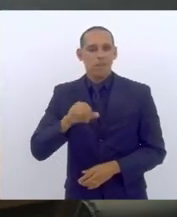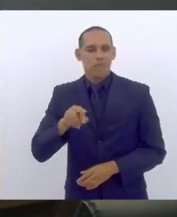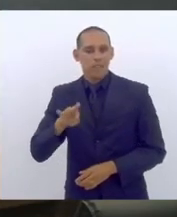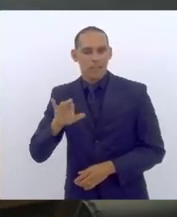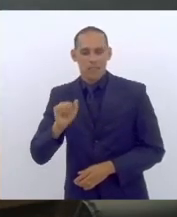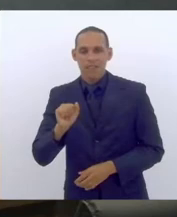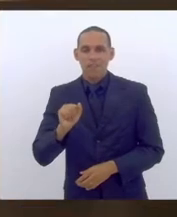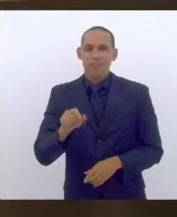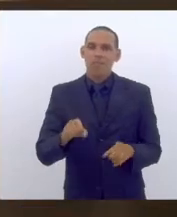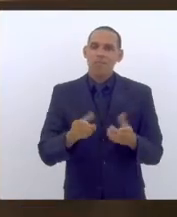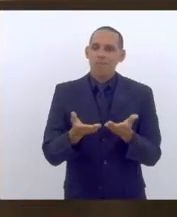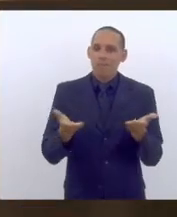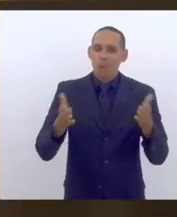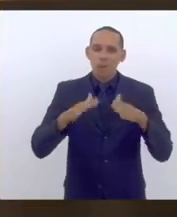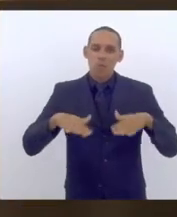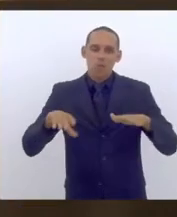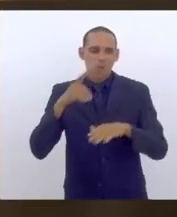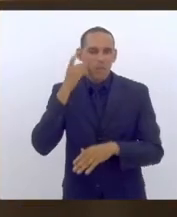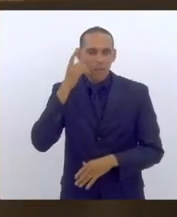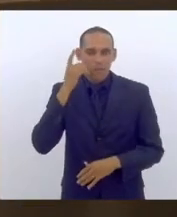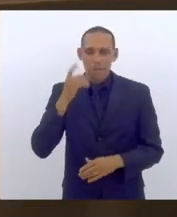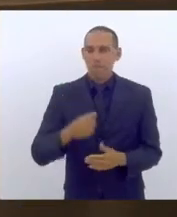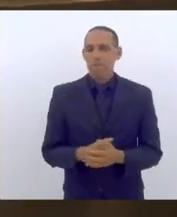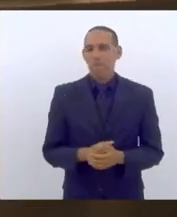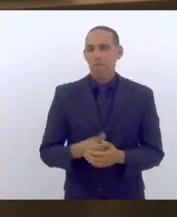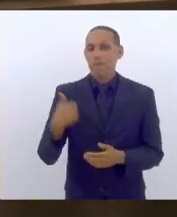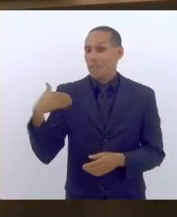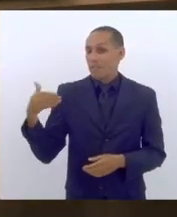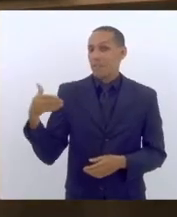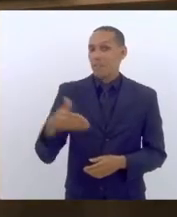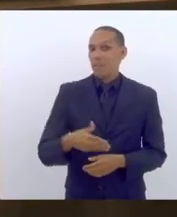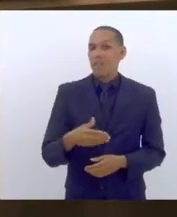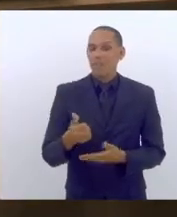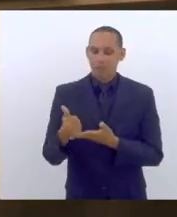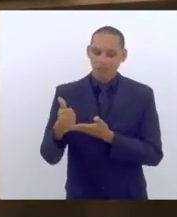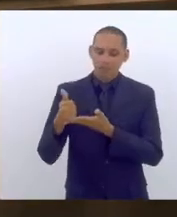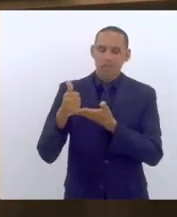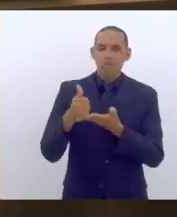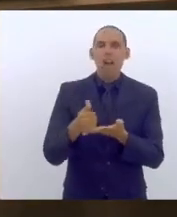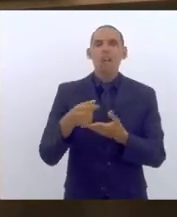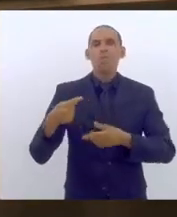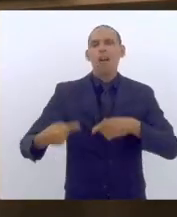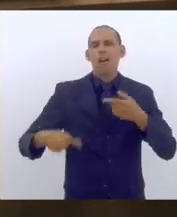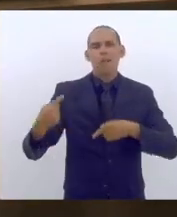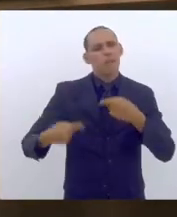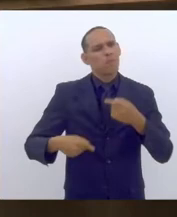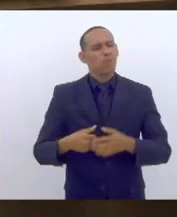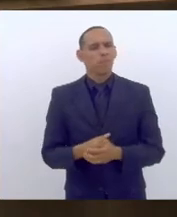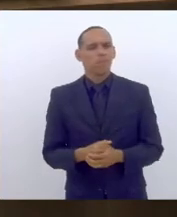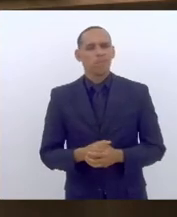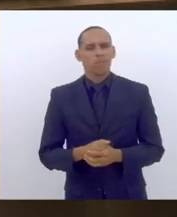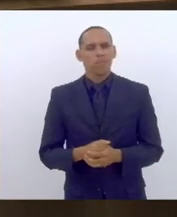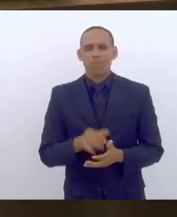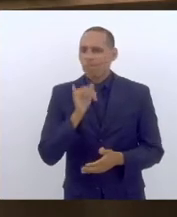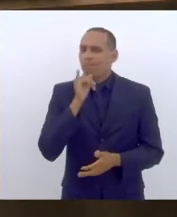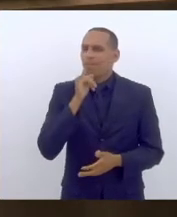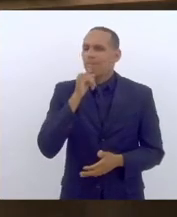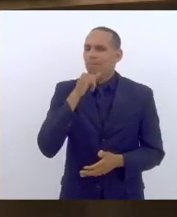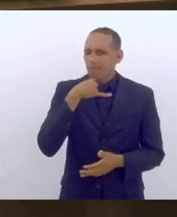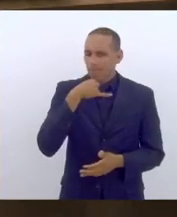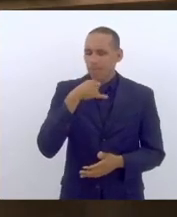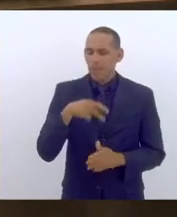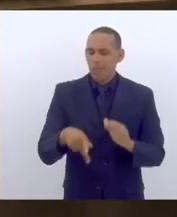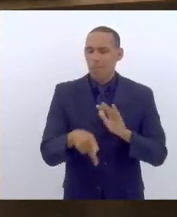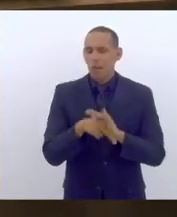deputados e deputadas aqui presentes vem na verdade aqui trazer para esse Parlamento um debate que infelizmente já tomou